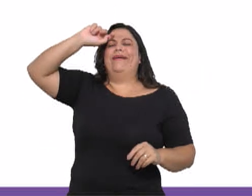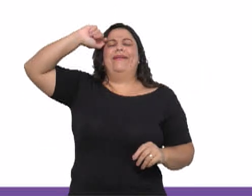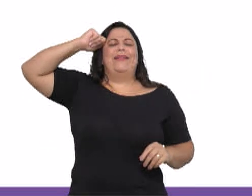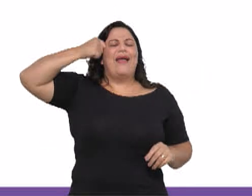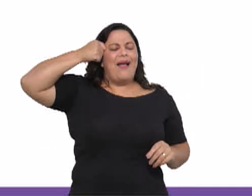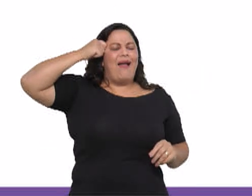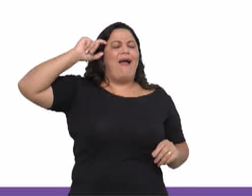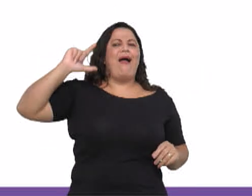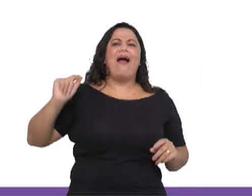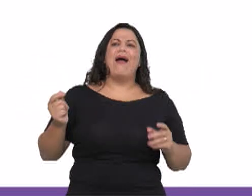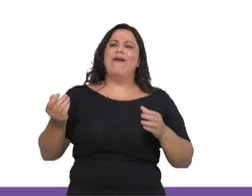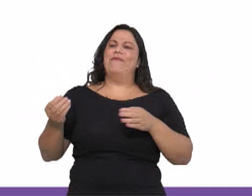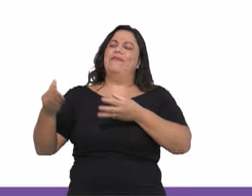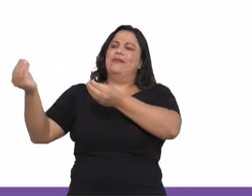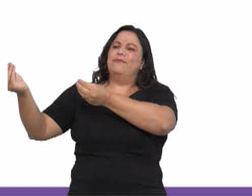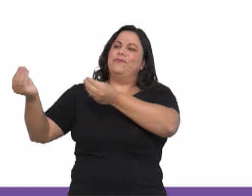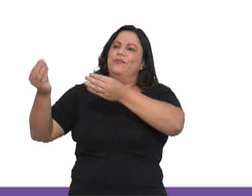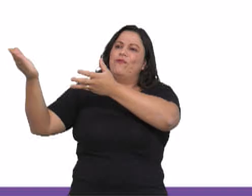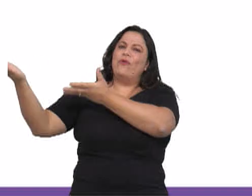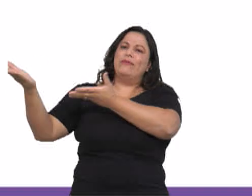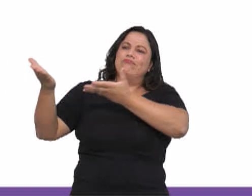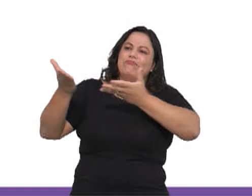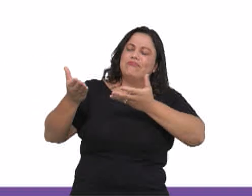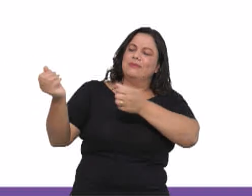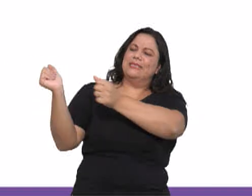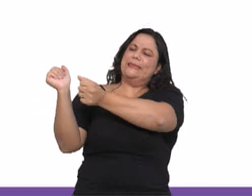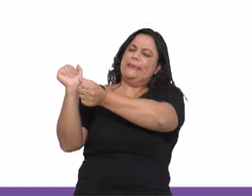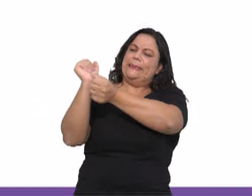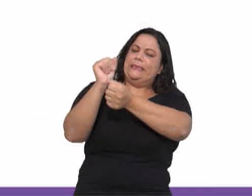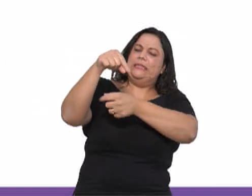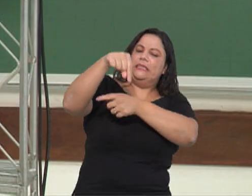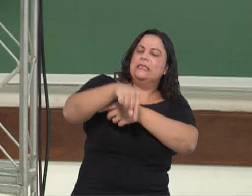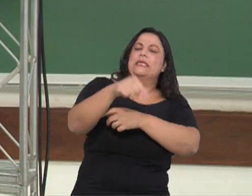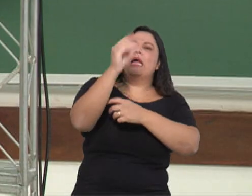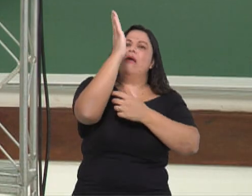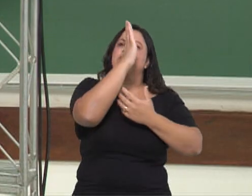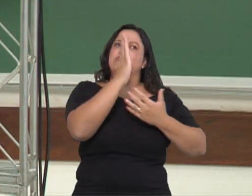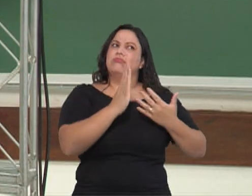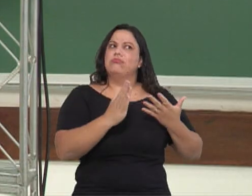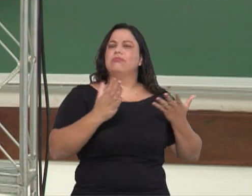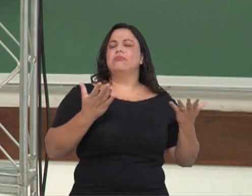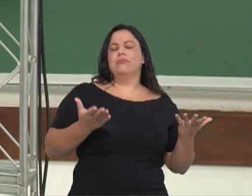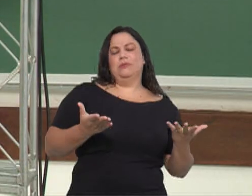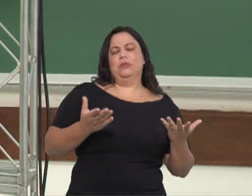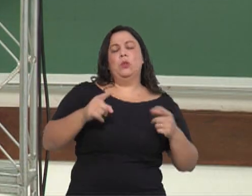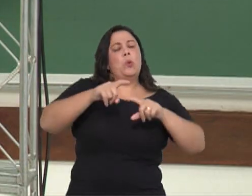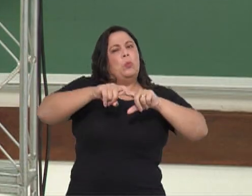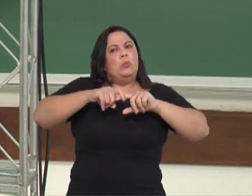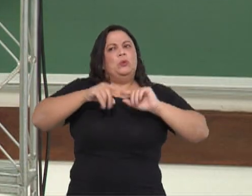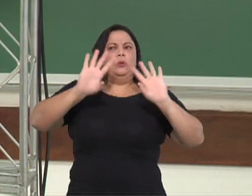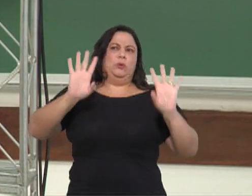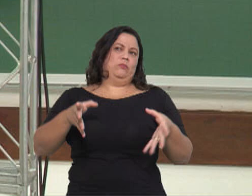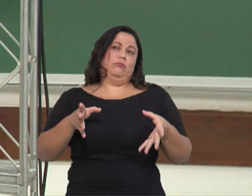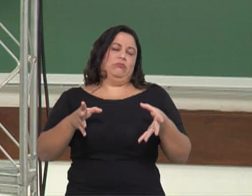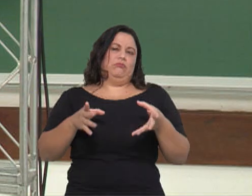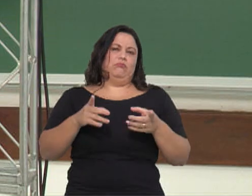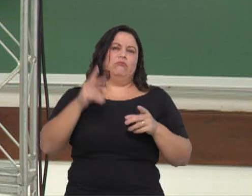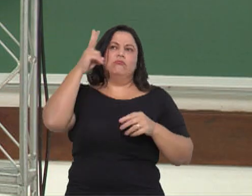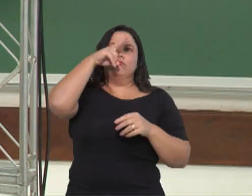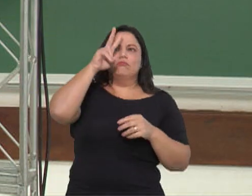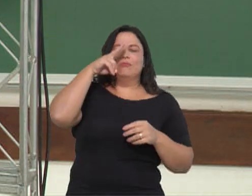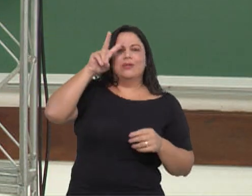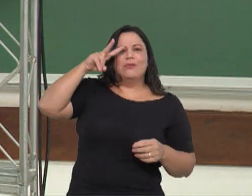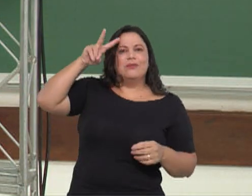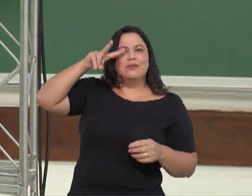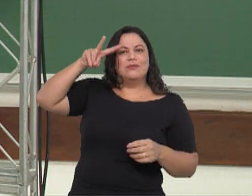e por isso se fazia a congada para coroar esse rei. Mas também tem dentro da congada a luta entre mouros